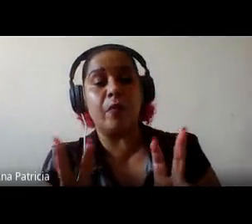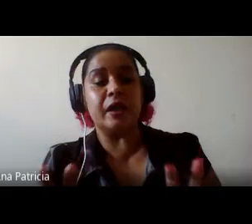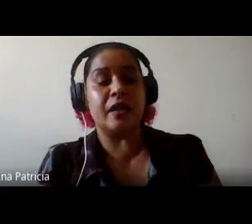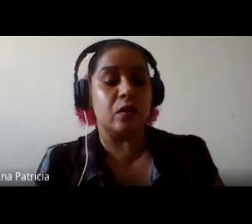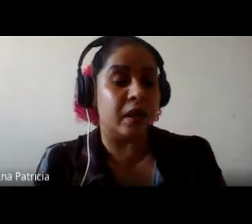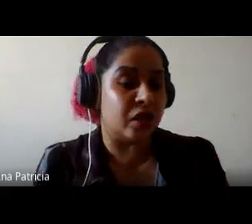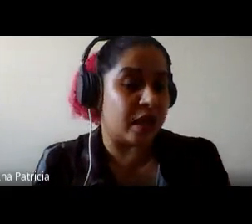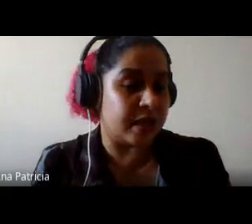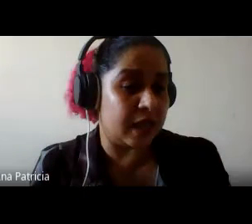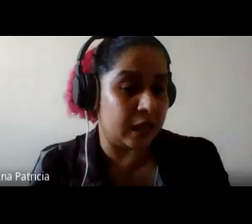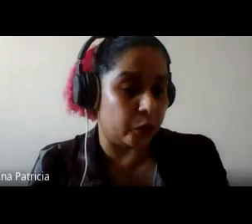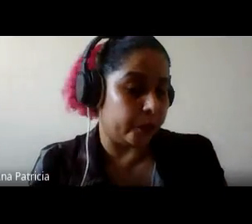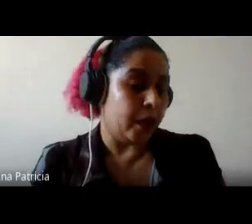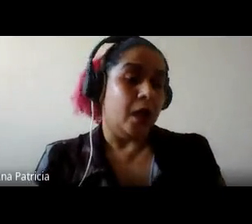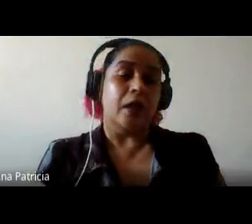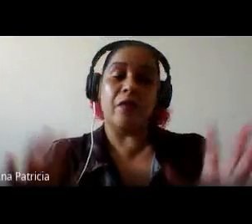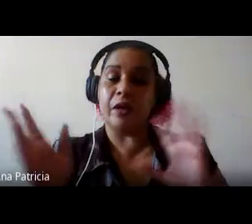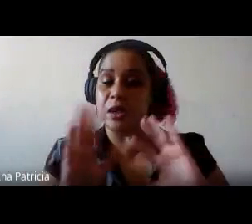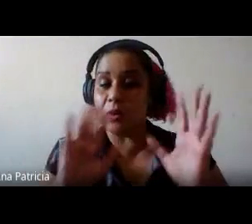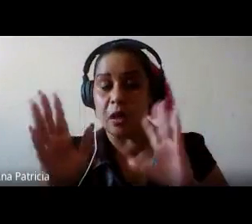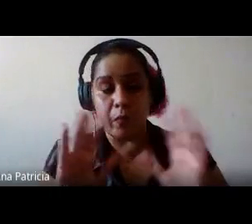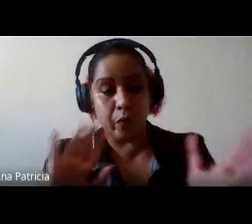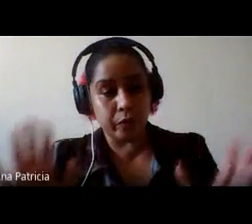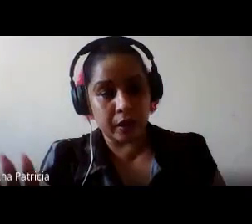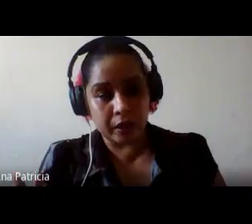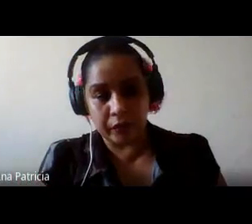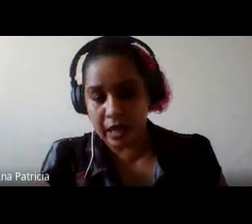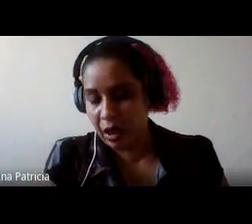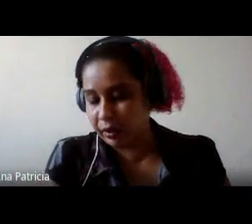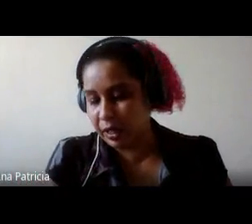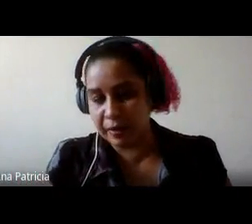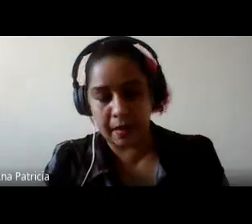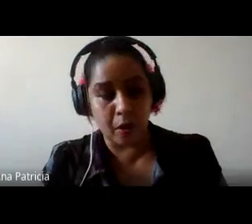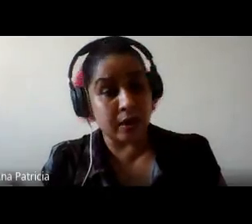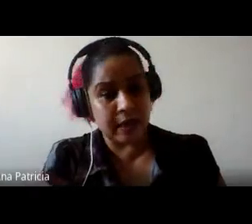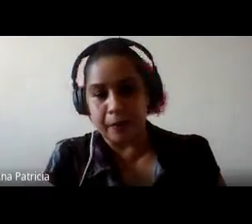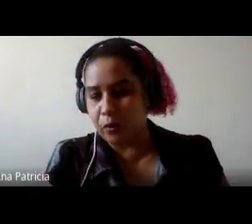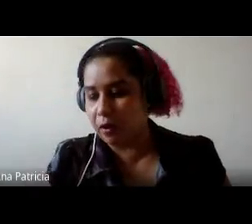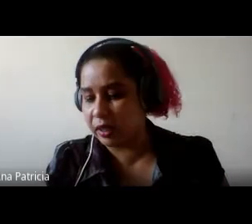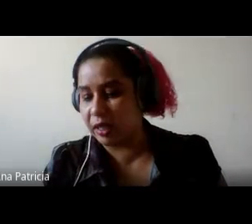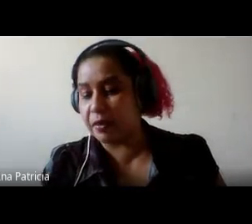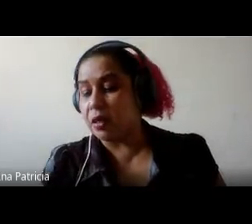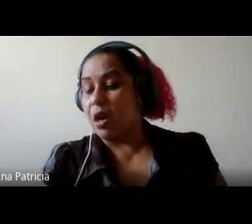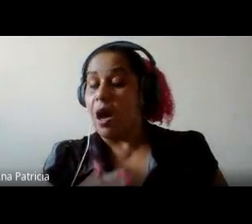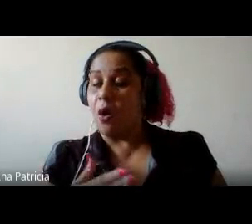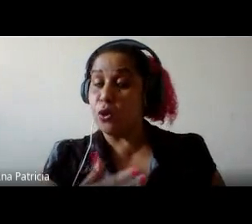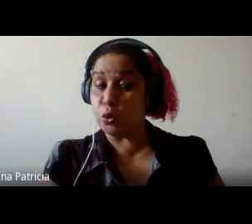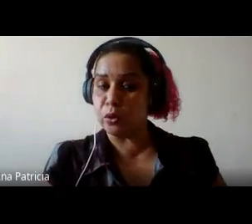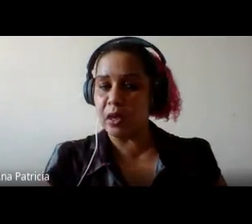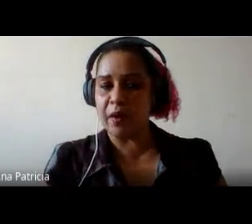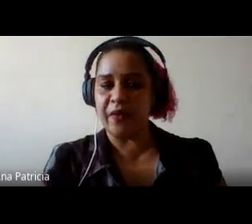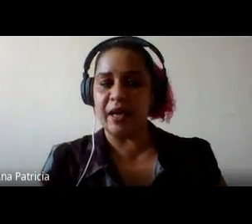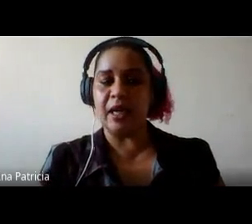da comunidade surda em que está inserido. Teve uma discussão muito grande, eu dei aula de Libras remota, e sempre que eu dou aula de Libras,